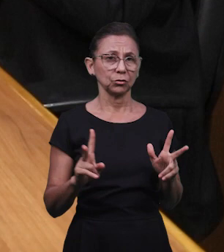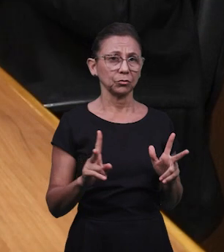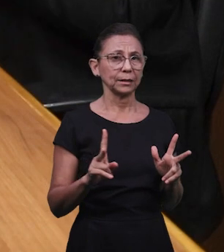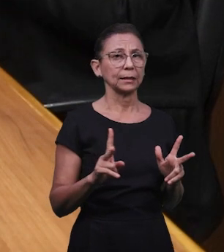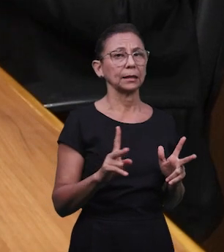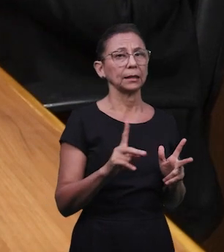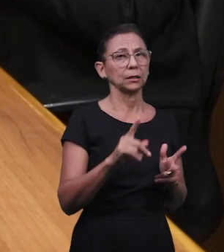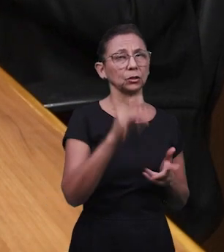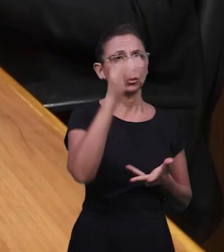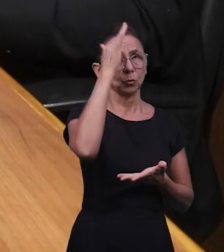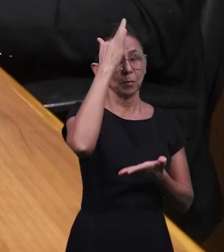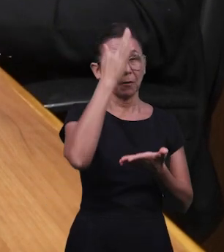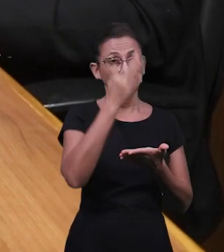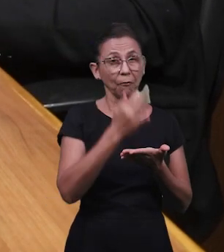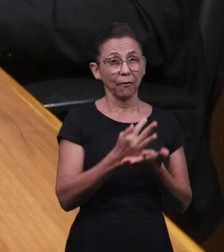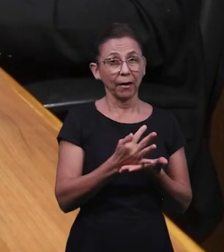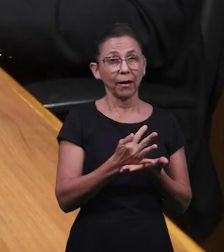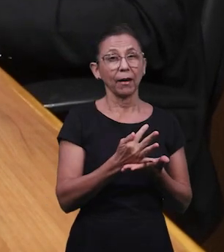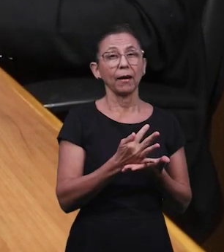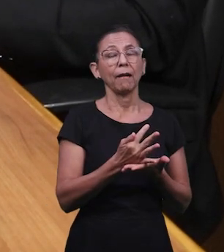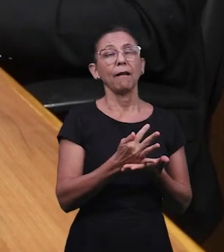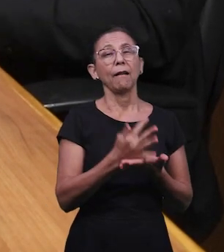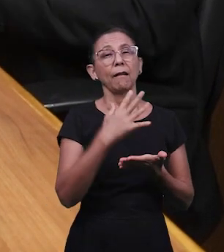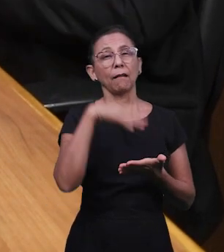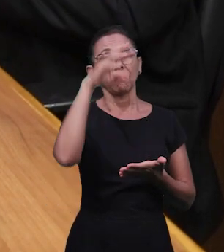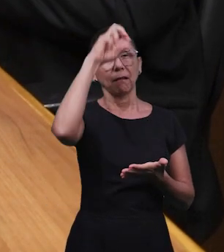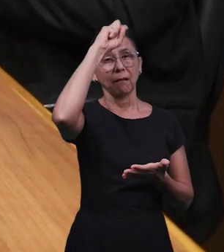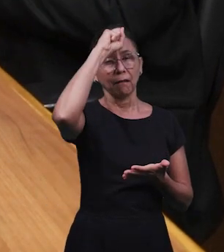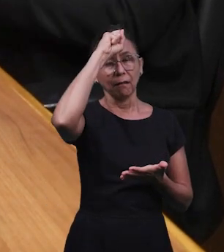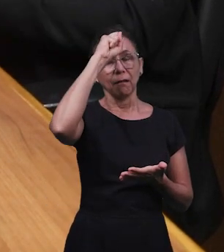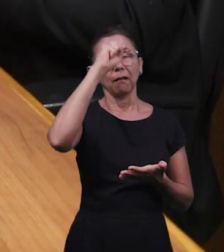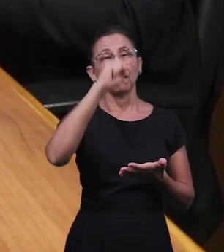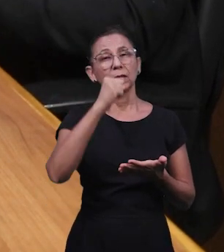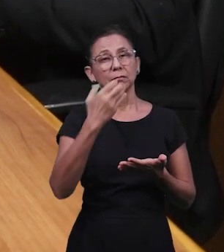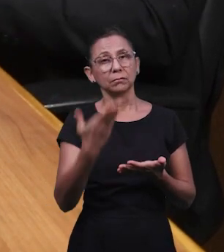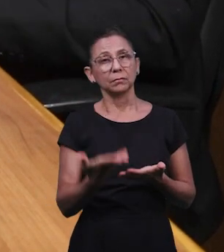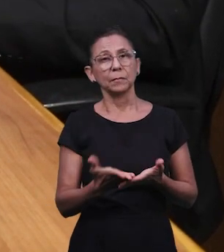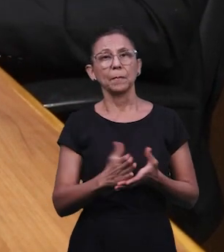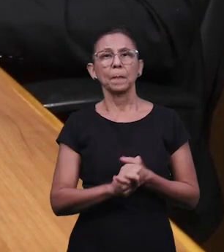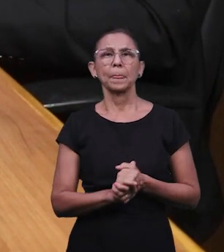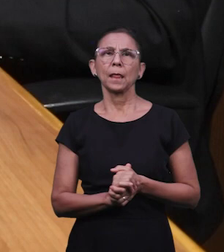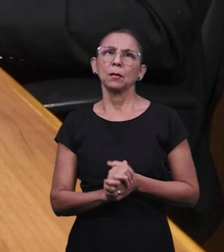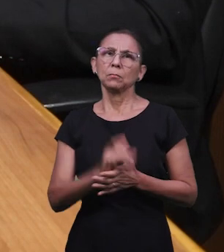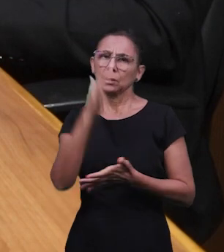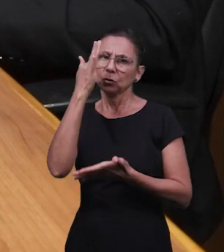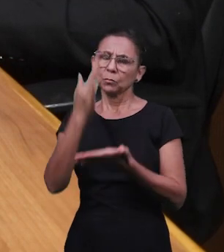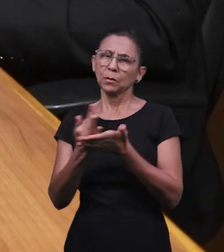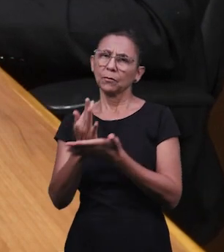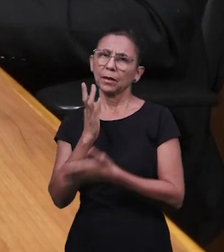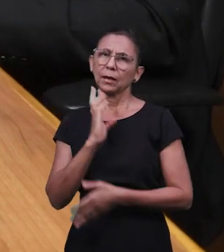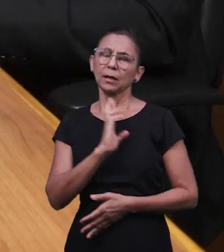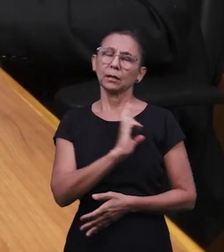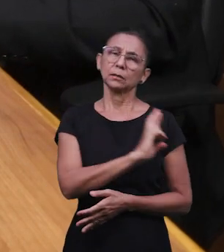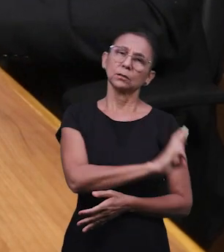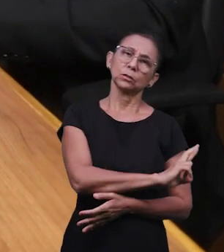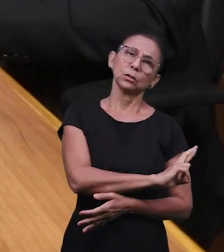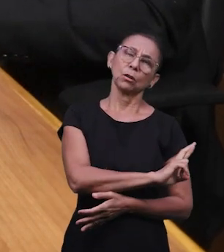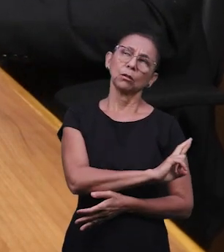falando da religião, e quando a gente fala religião de maneira geral, não estamos aqui criticando essa ou aquela. E aí eu posso